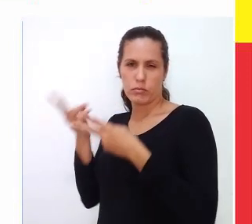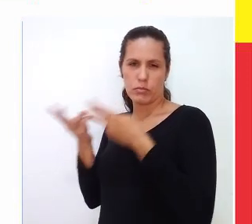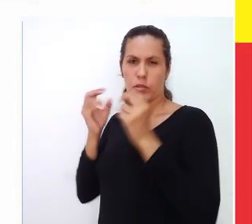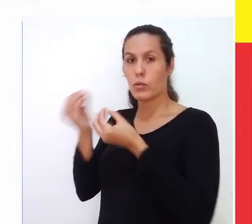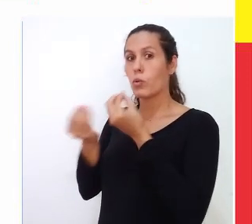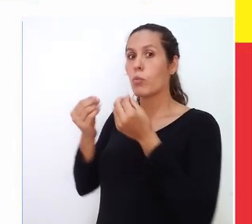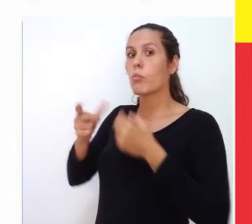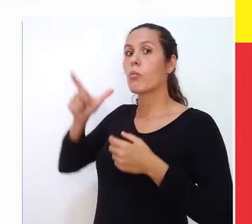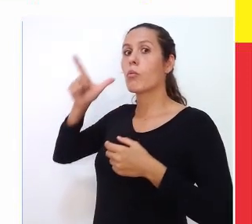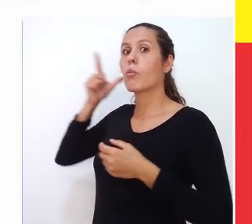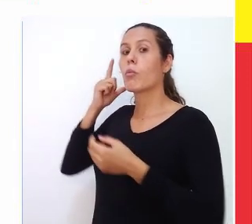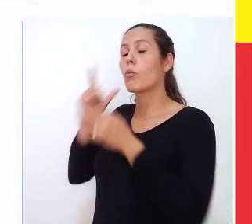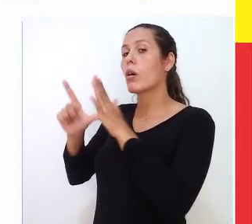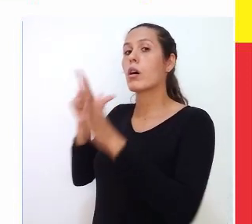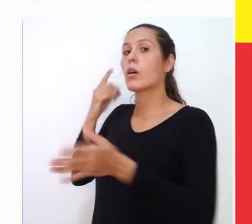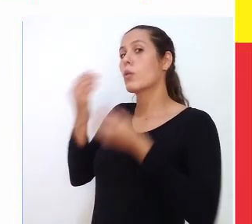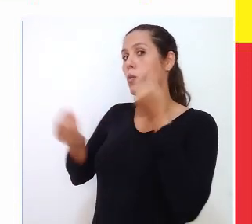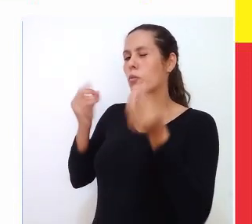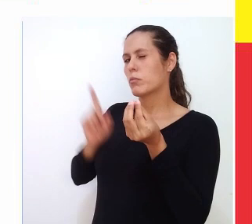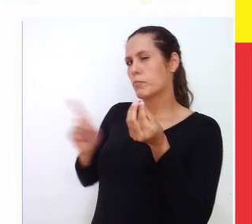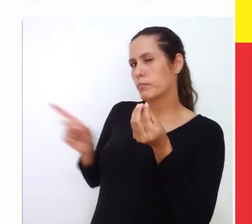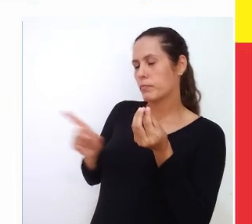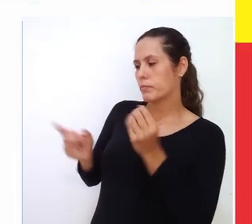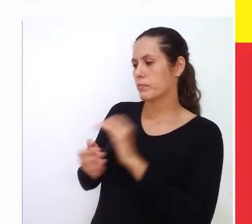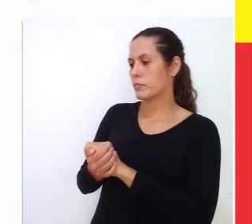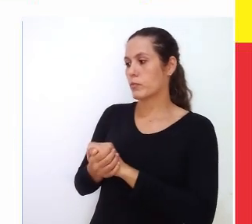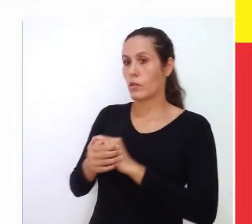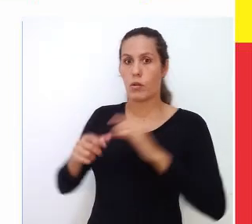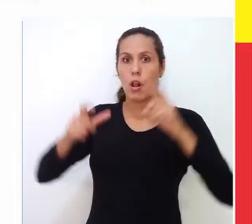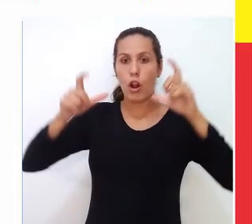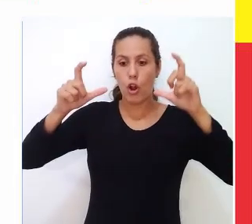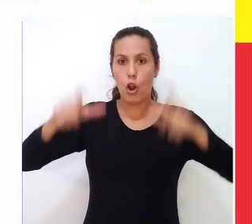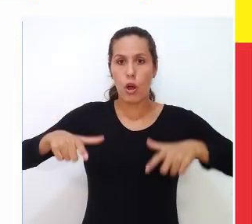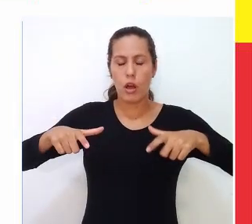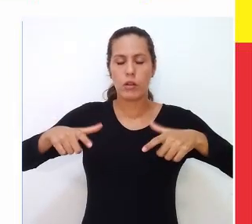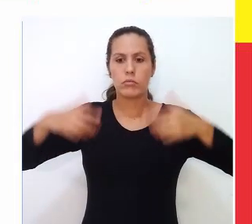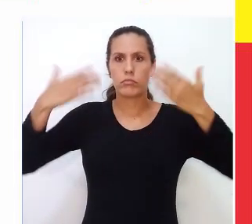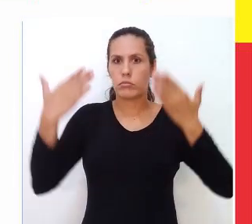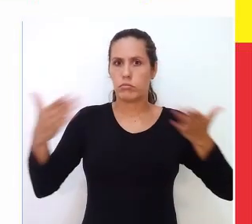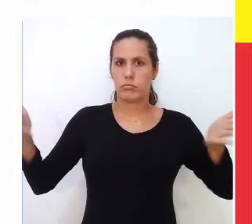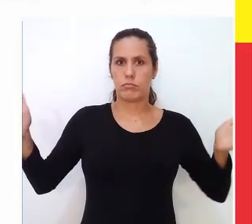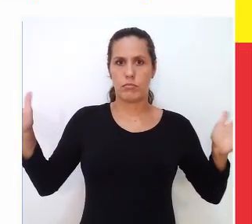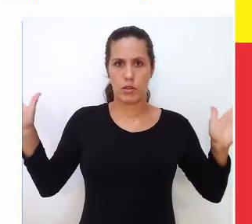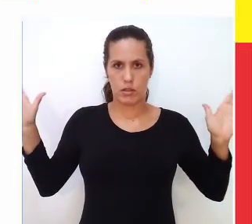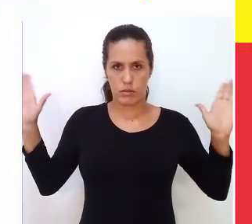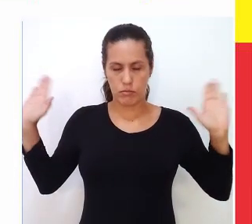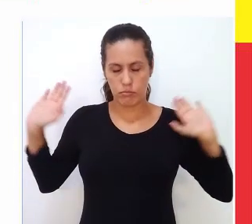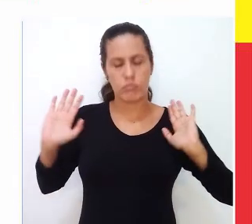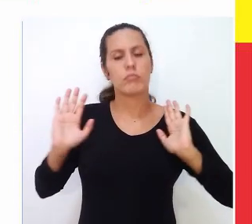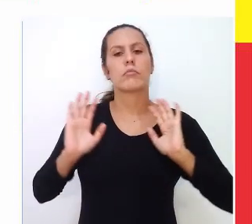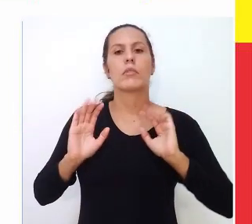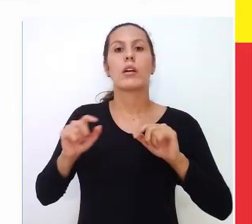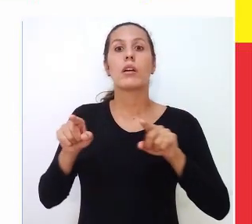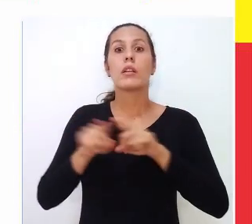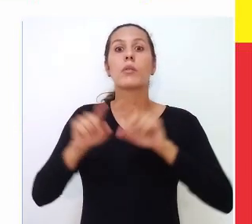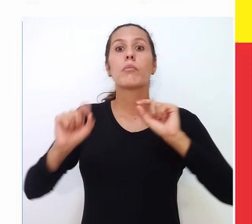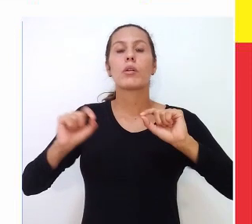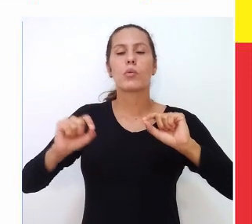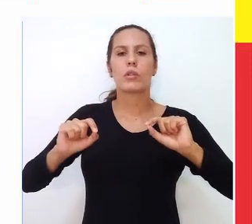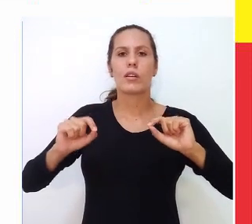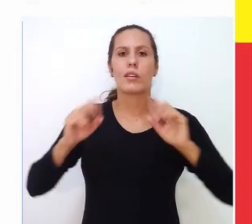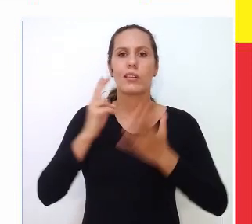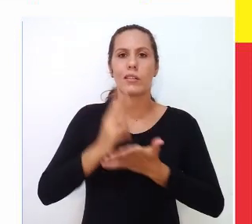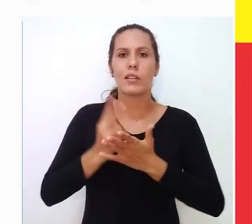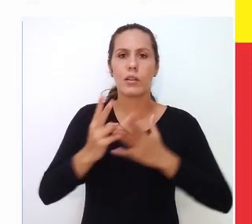como os teatros gregos da antiguidade eram construídos. A céu aberto, e eles eram construídos com